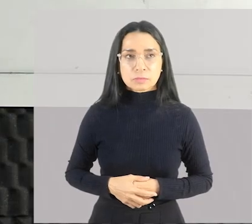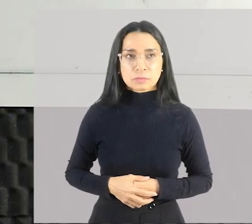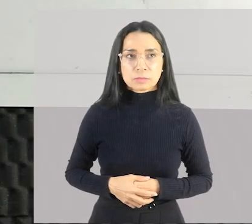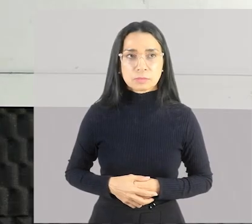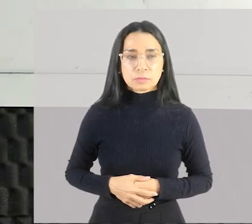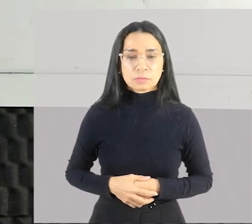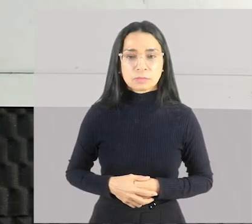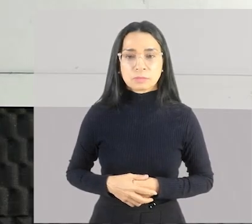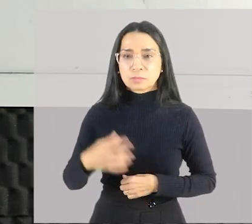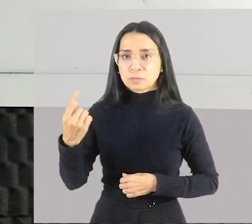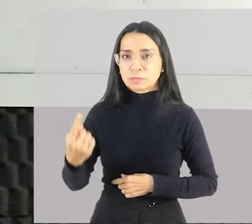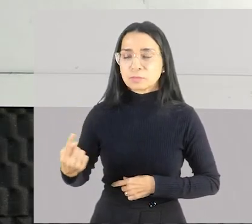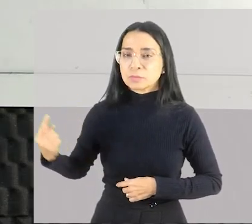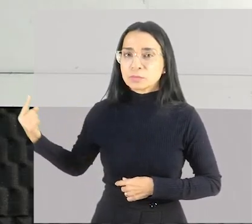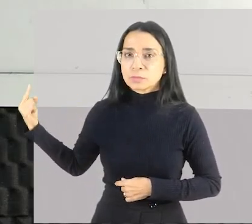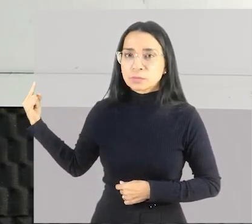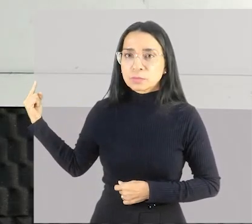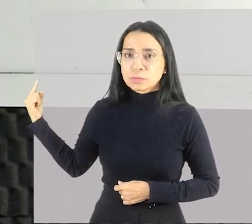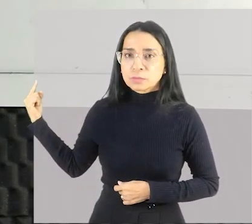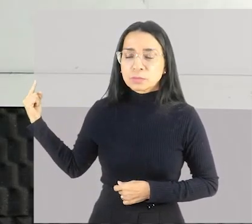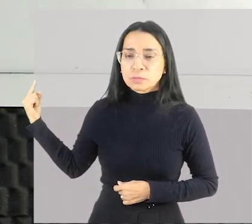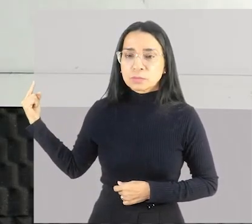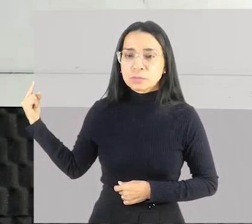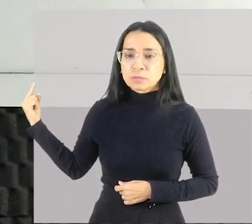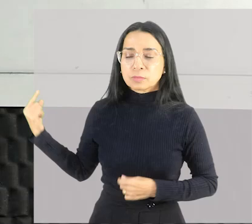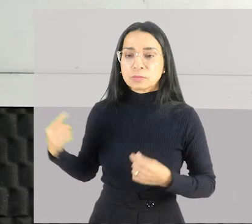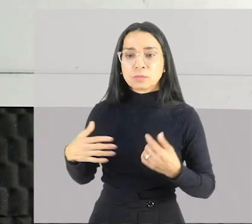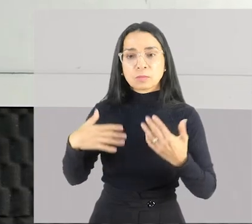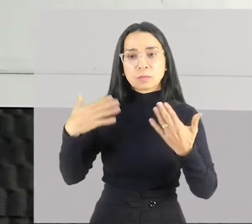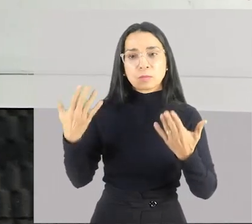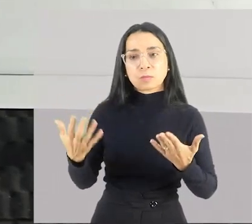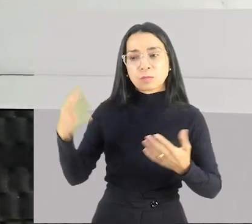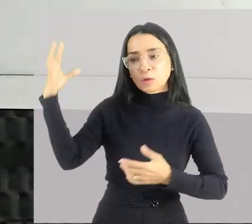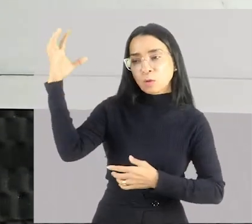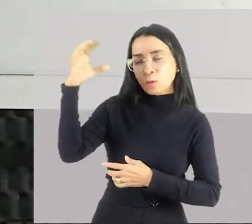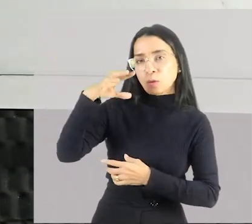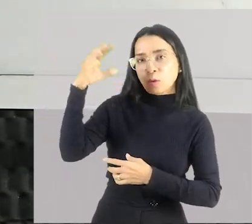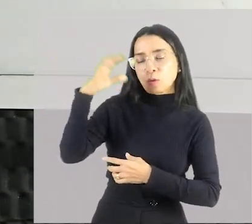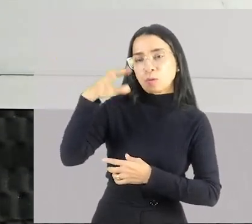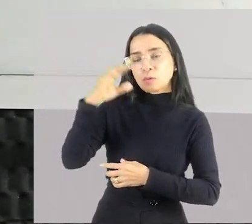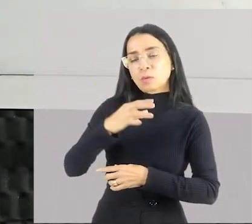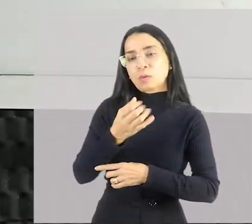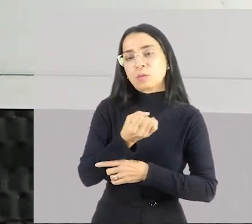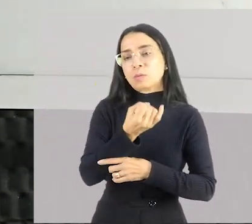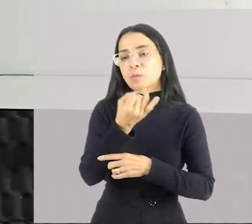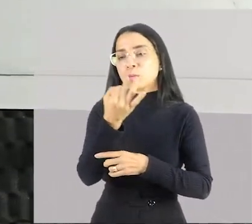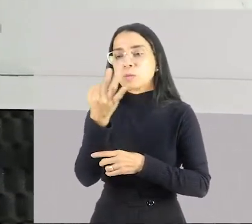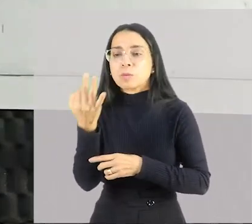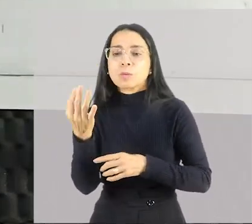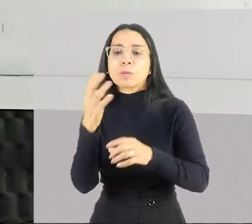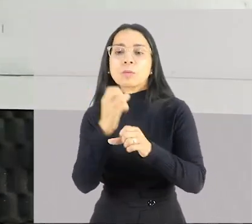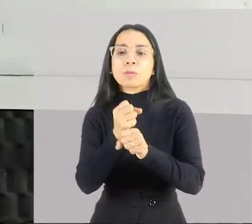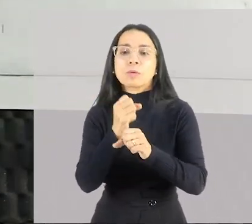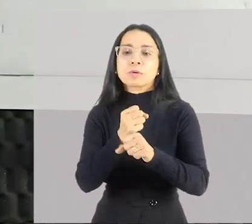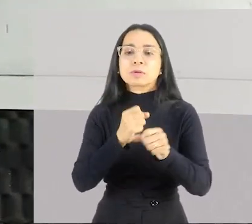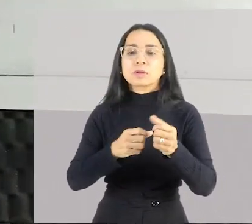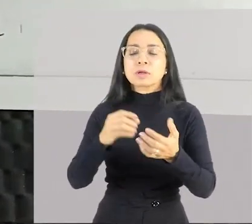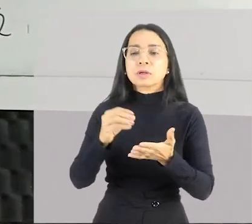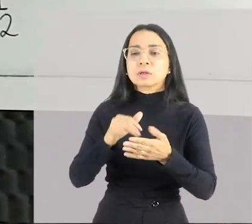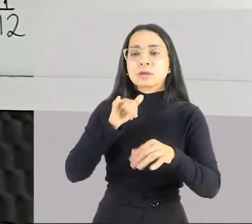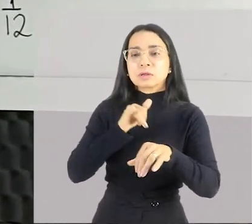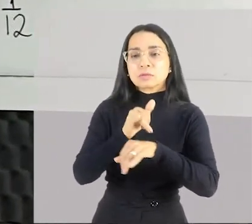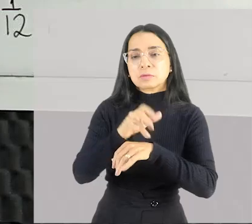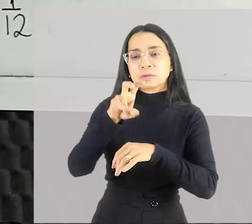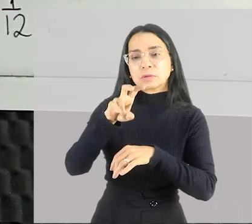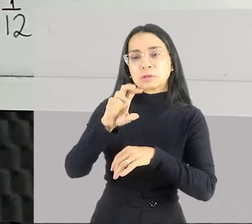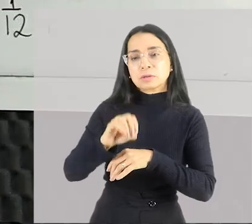chover certo quando chove a probabilidade dele faltar é de 50%